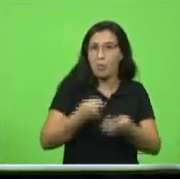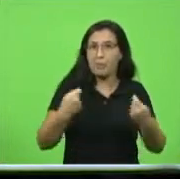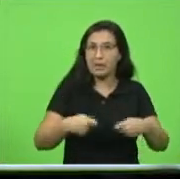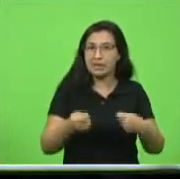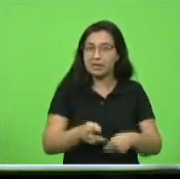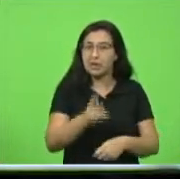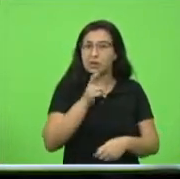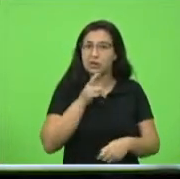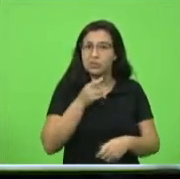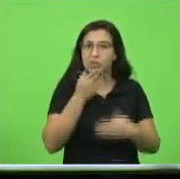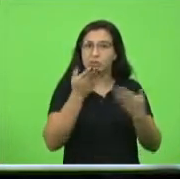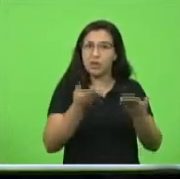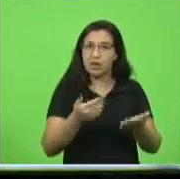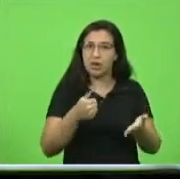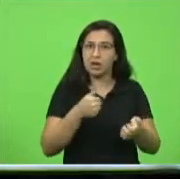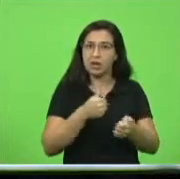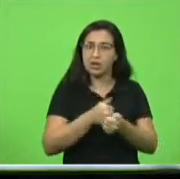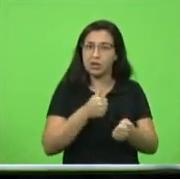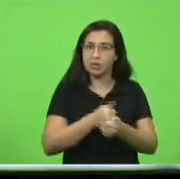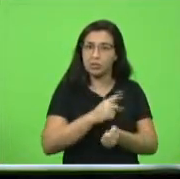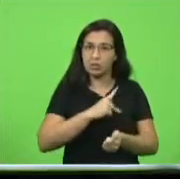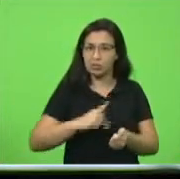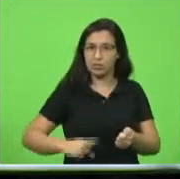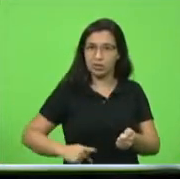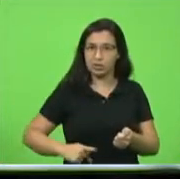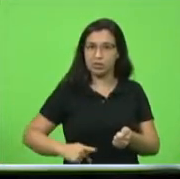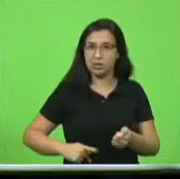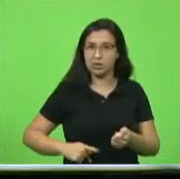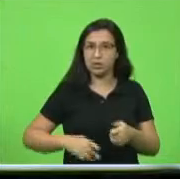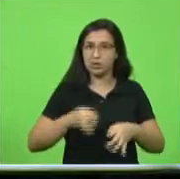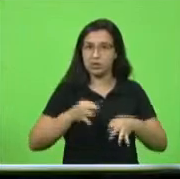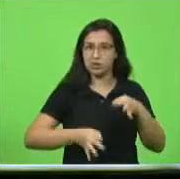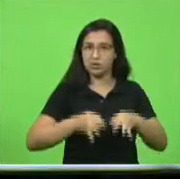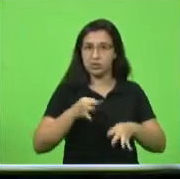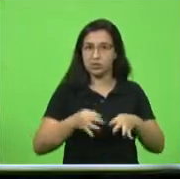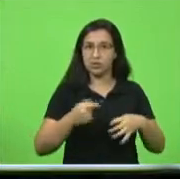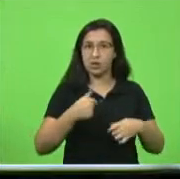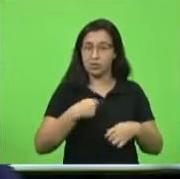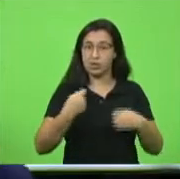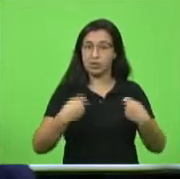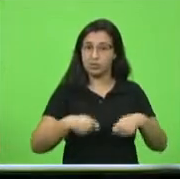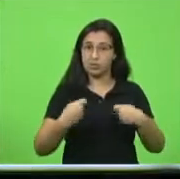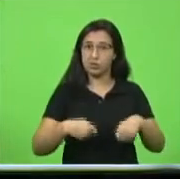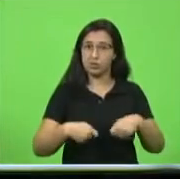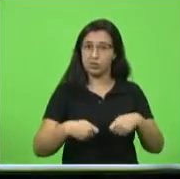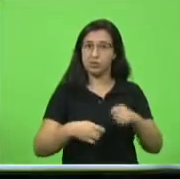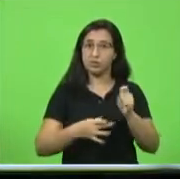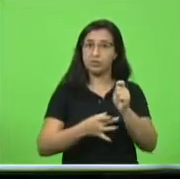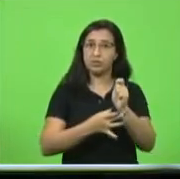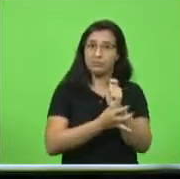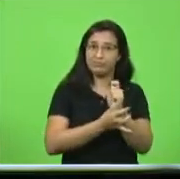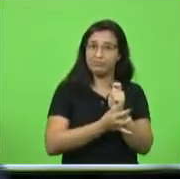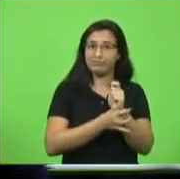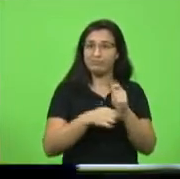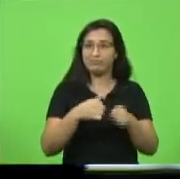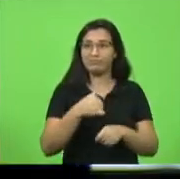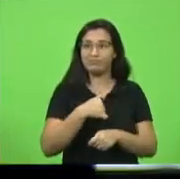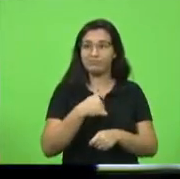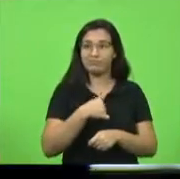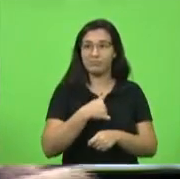Tribunal de Justiça, a cobrança dura para que ele marque, eu preciso ter a garantia que eu estou dentro da minha